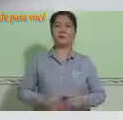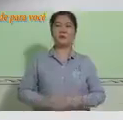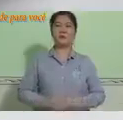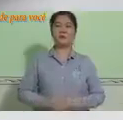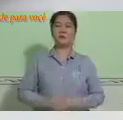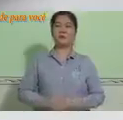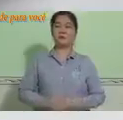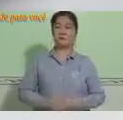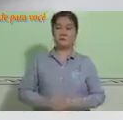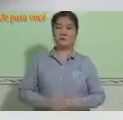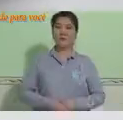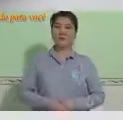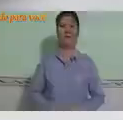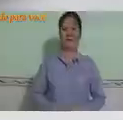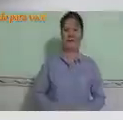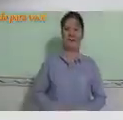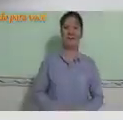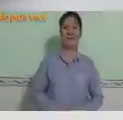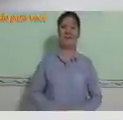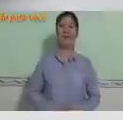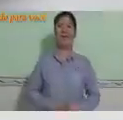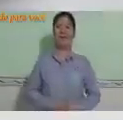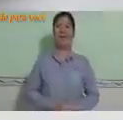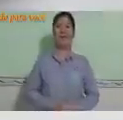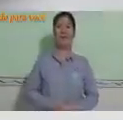vírgula, precisando ser comprada em farmácias.